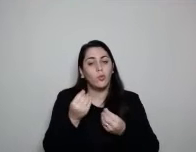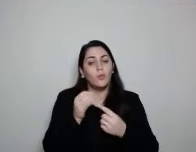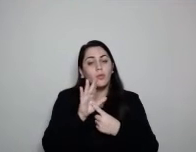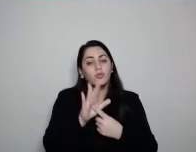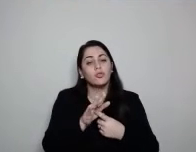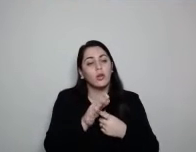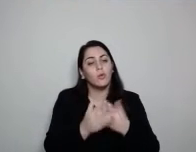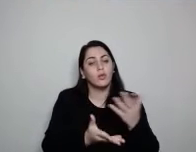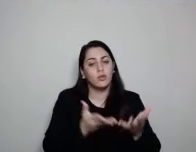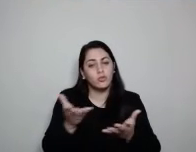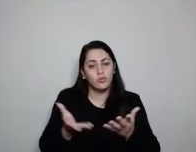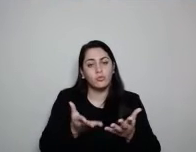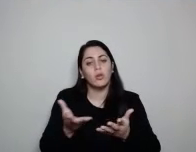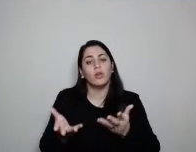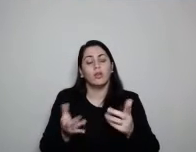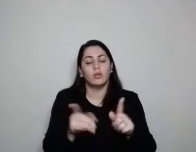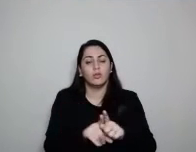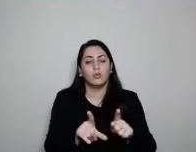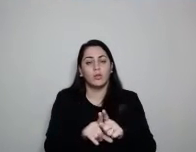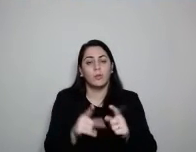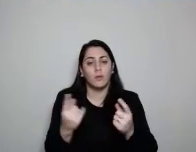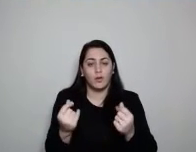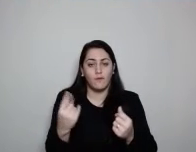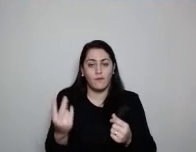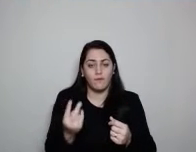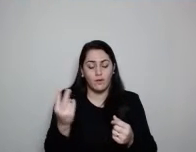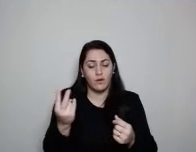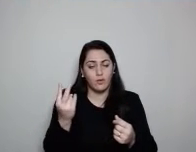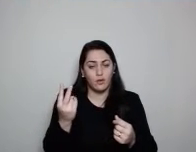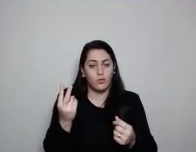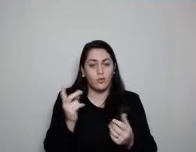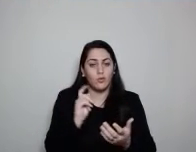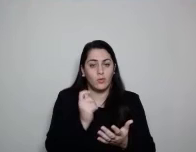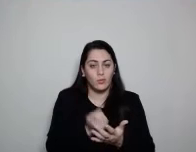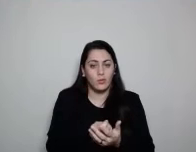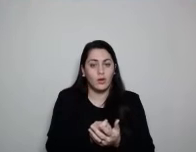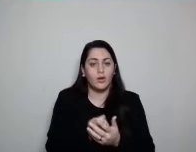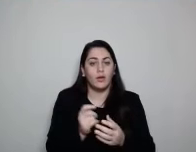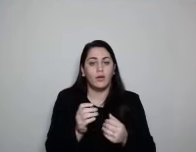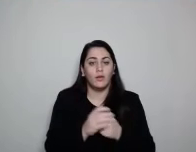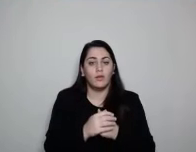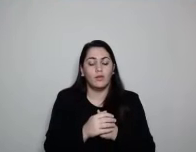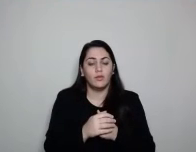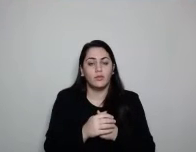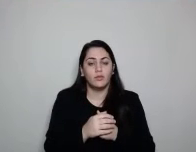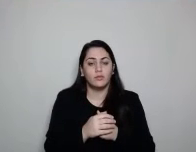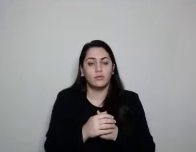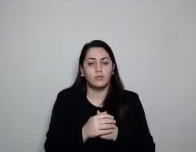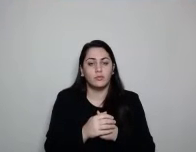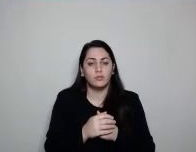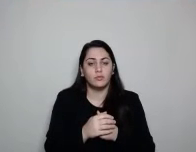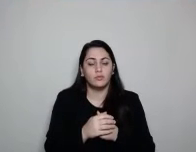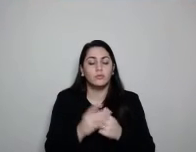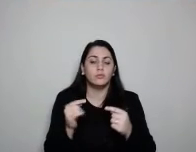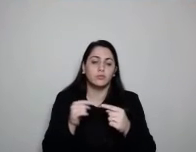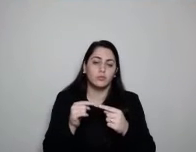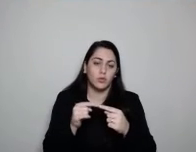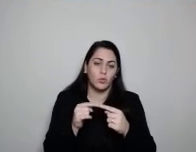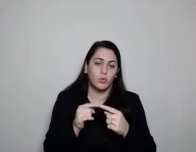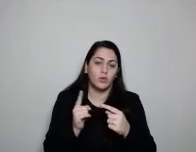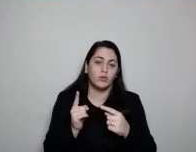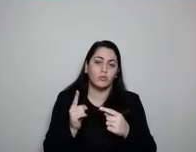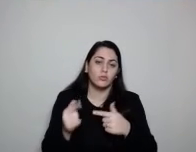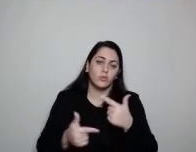valores que eram efetivamente devidos por força dessa contraprestação